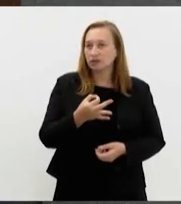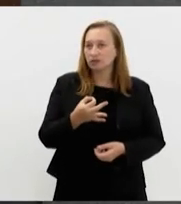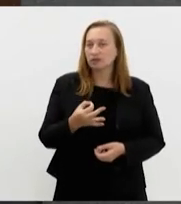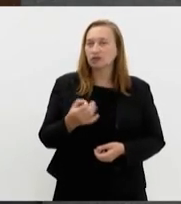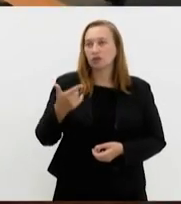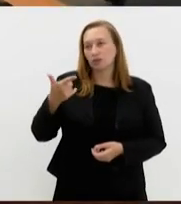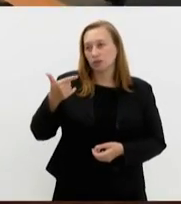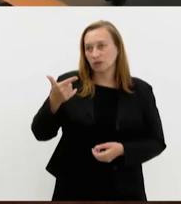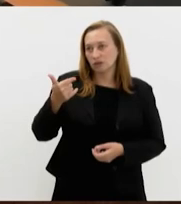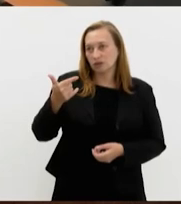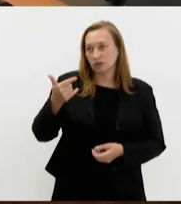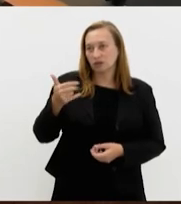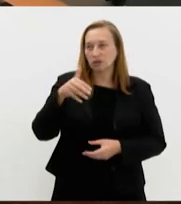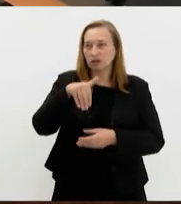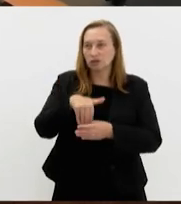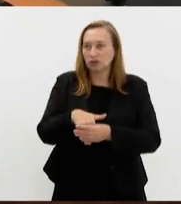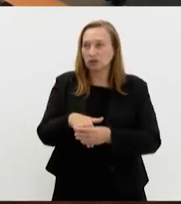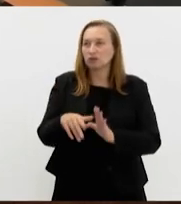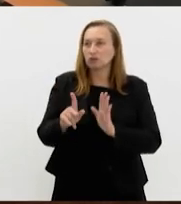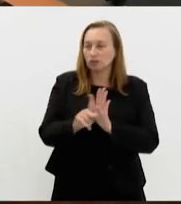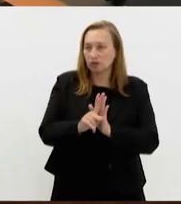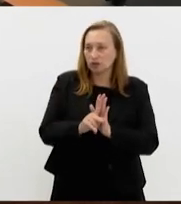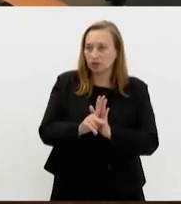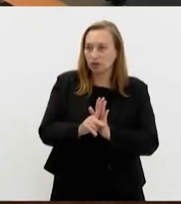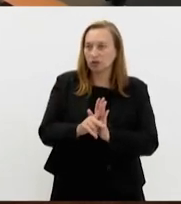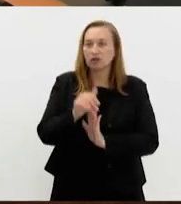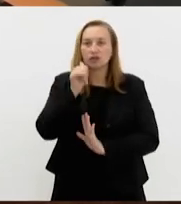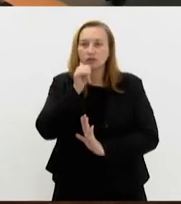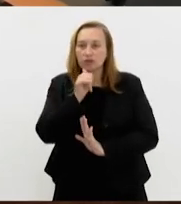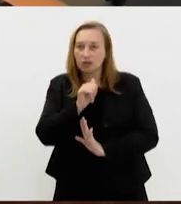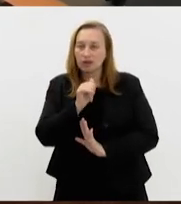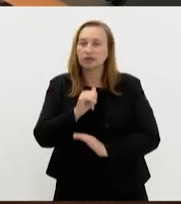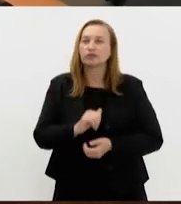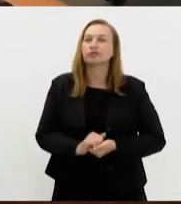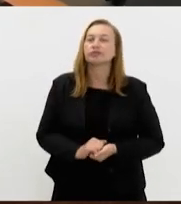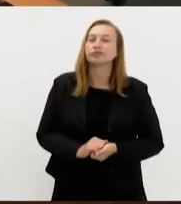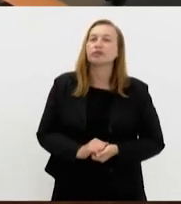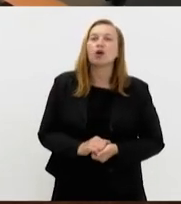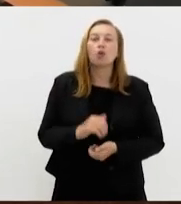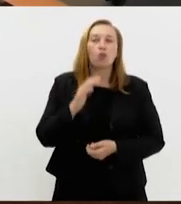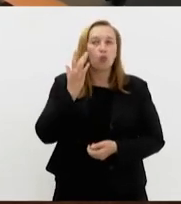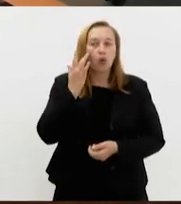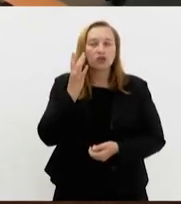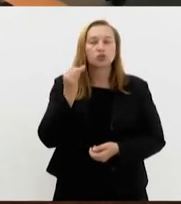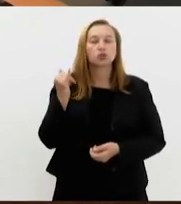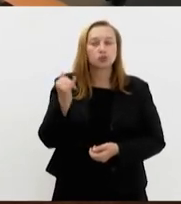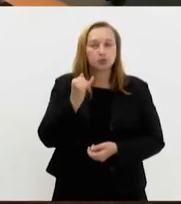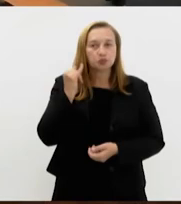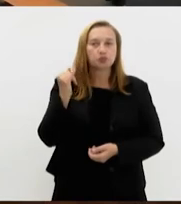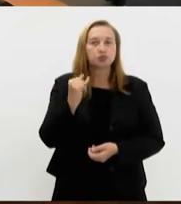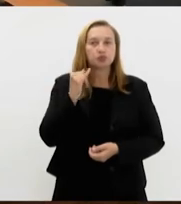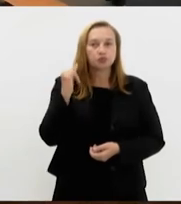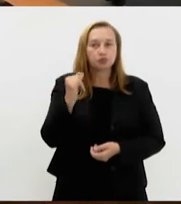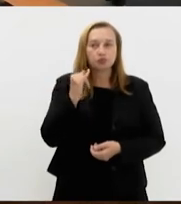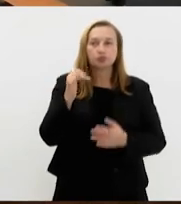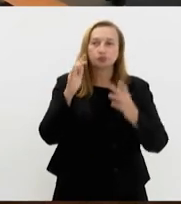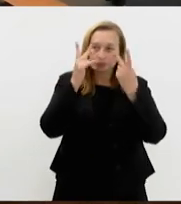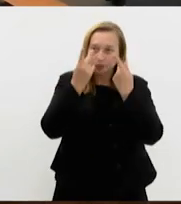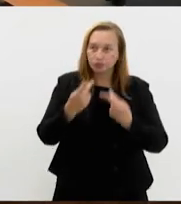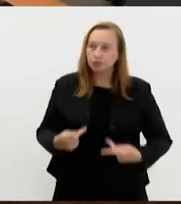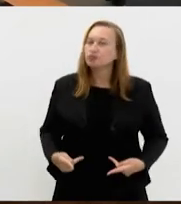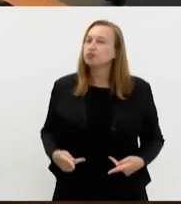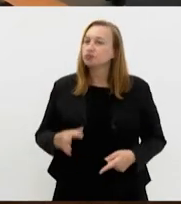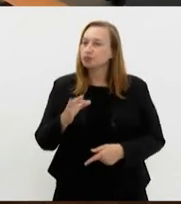armas, quando a gente estava votando um projeto em relação até às mulheres, uma posição que eu acho muito sensata, humanista e